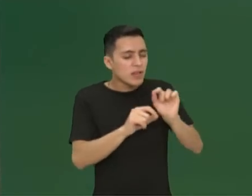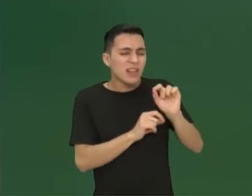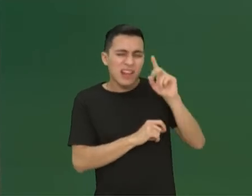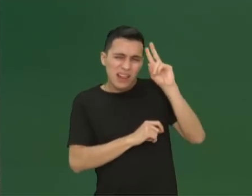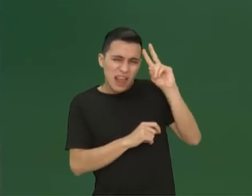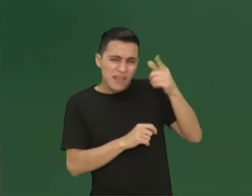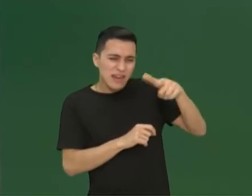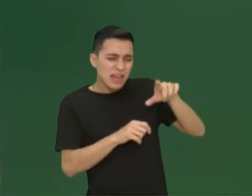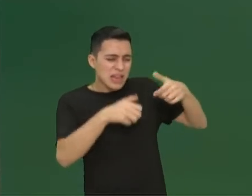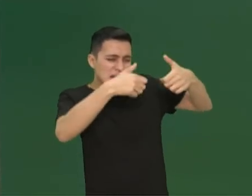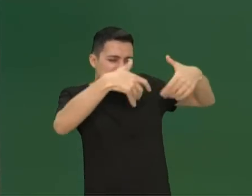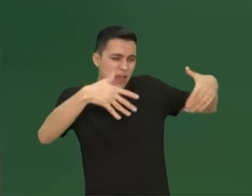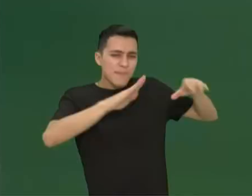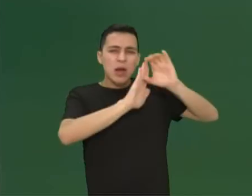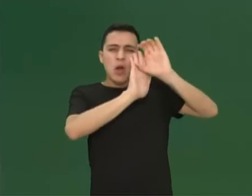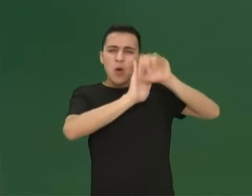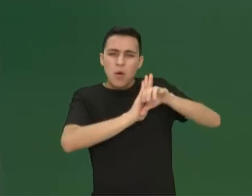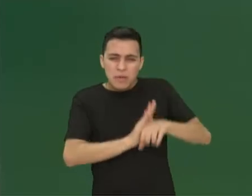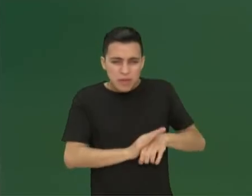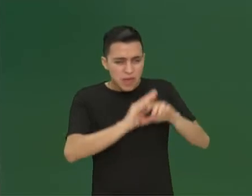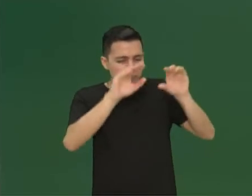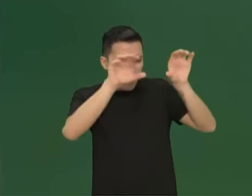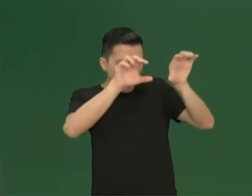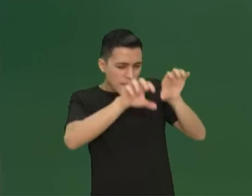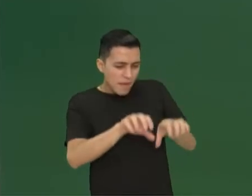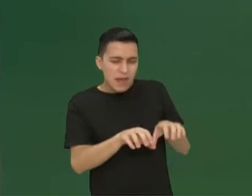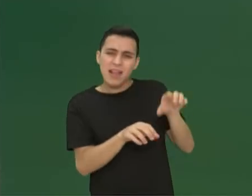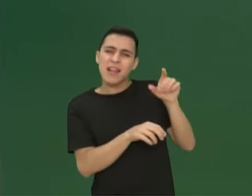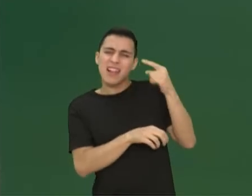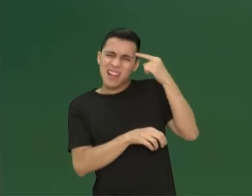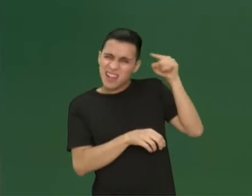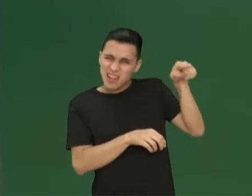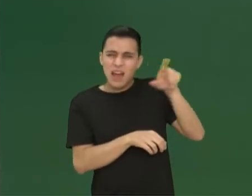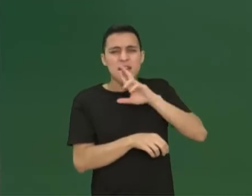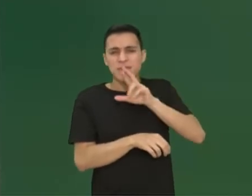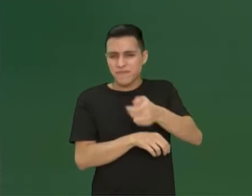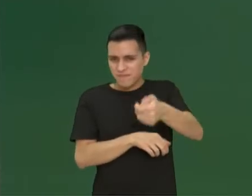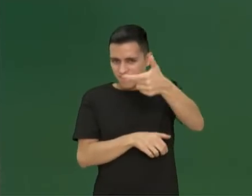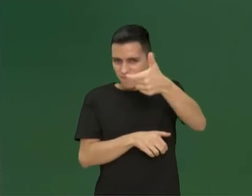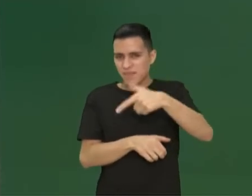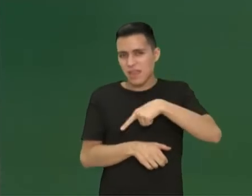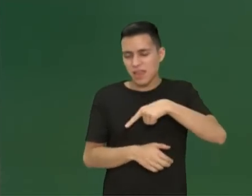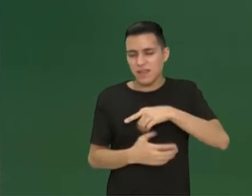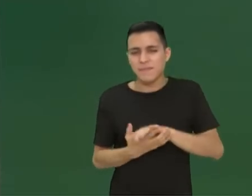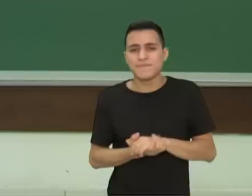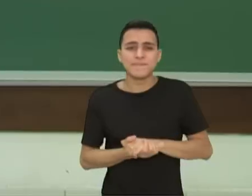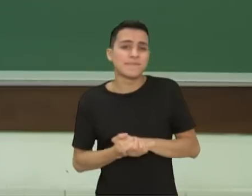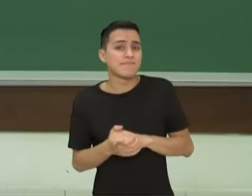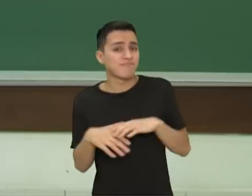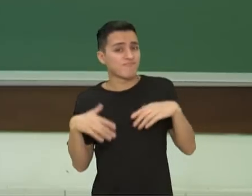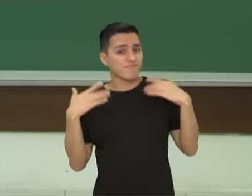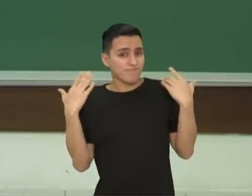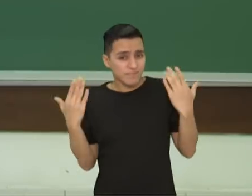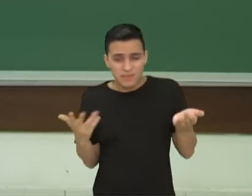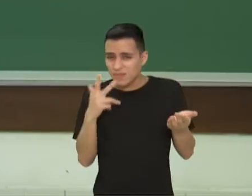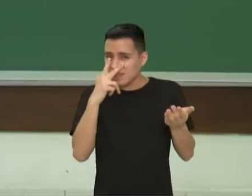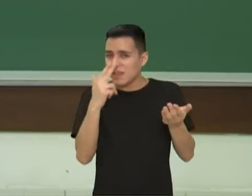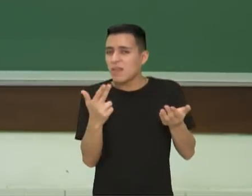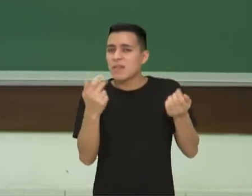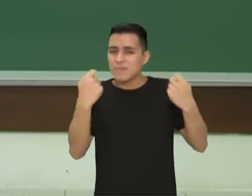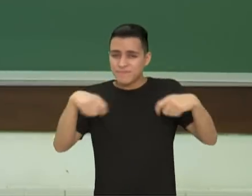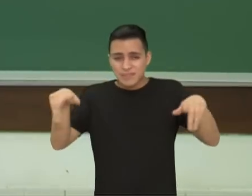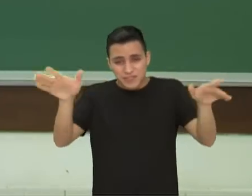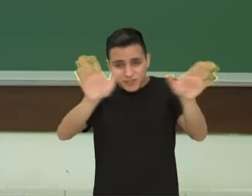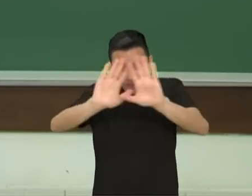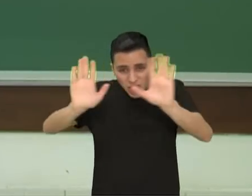que eu ensinei, que eu mostrei para vocês na aula de hoje. Lá eu acho que tem a resposta. Falando em acho que tem a resposta, eu acho que eu tenho que dar